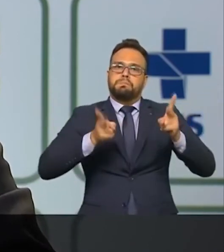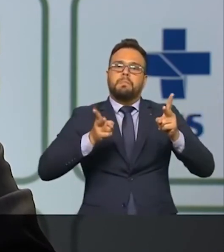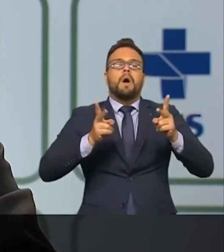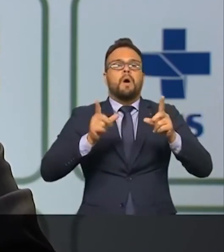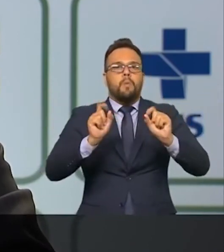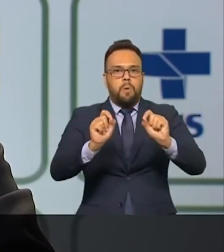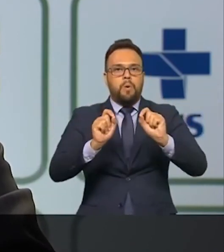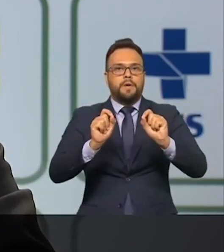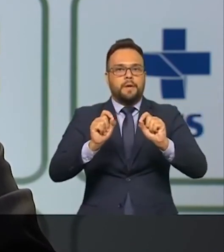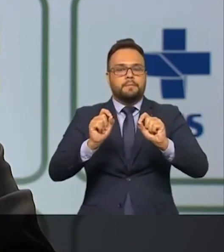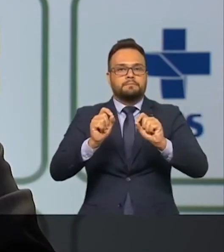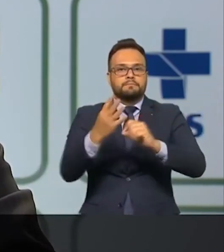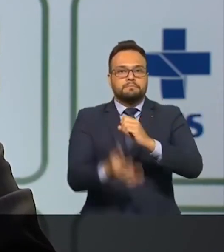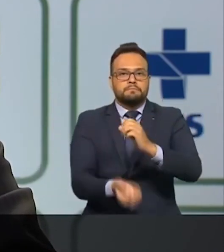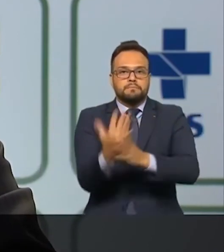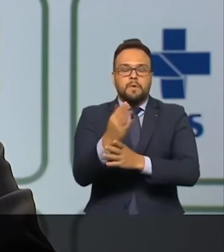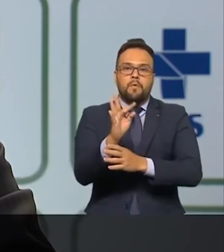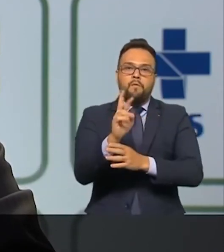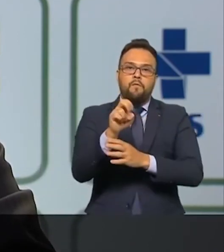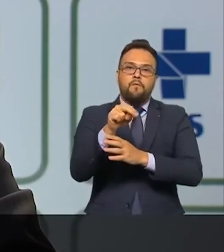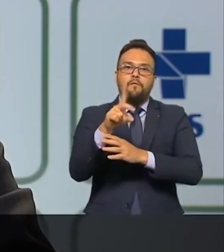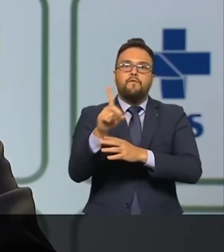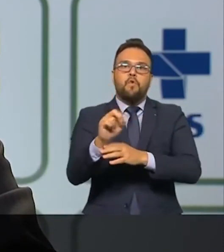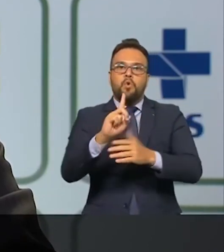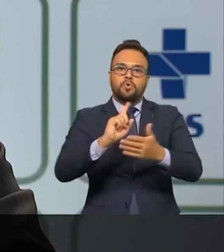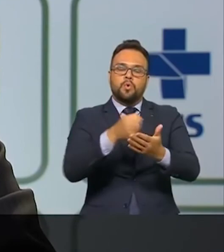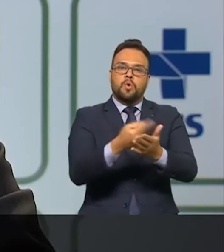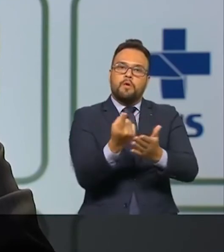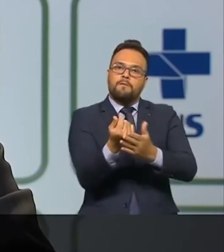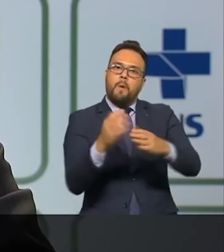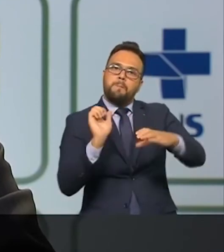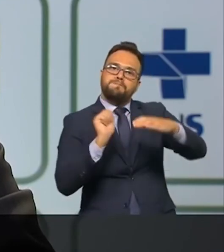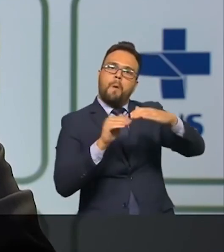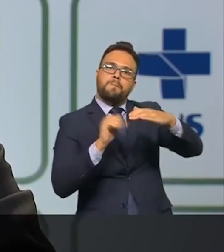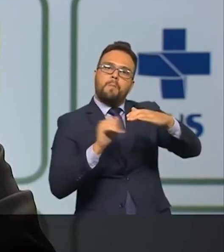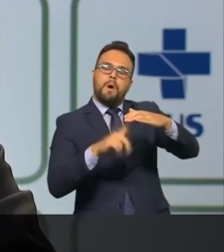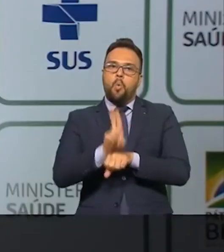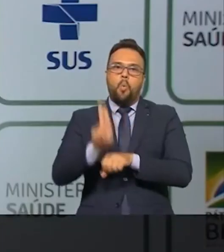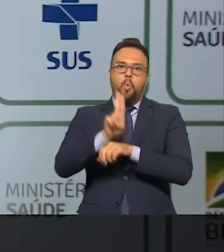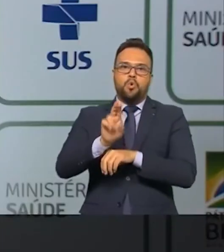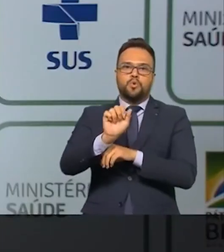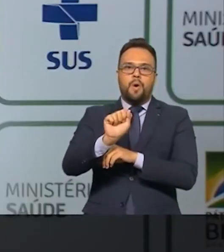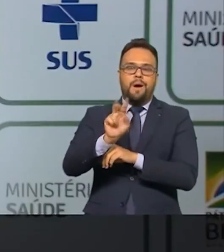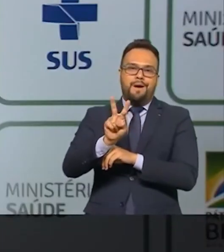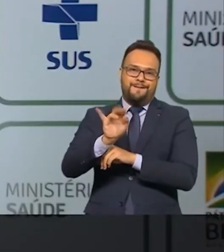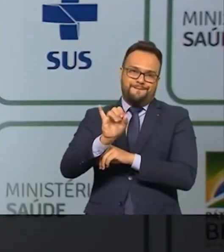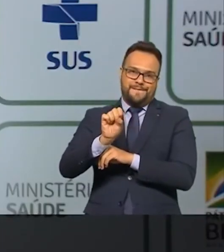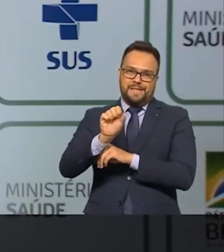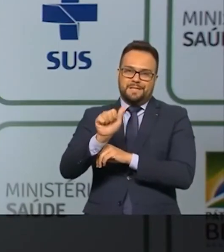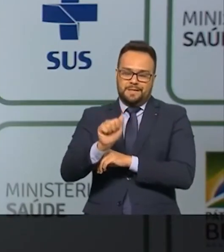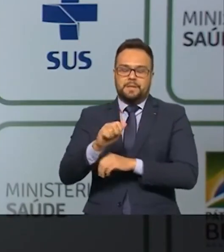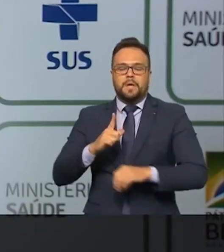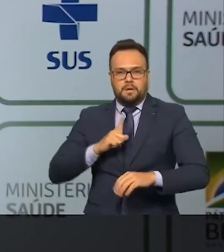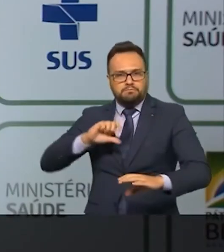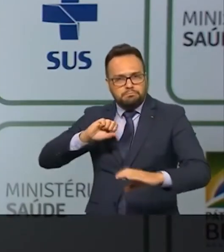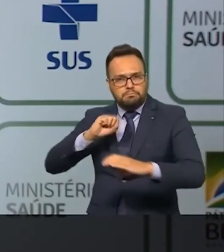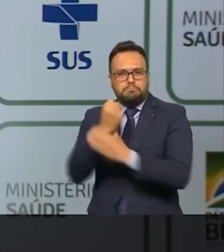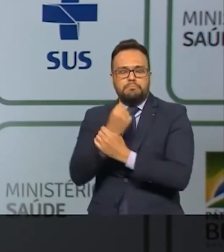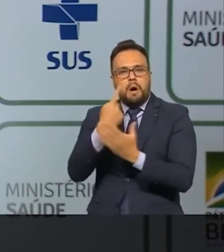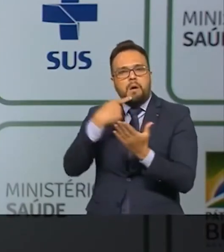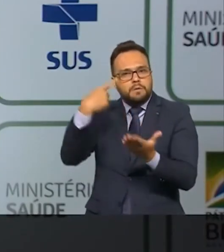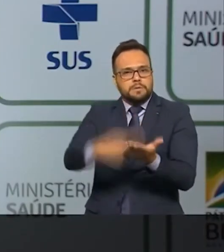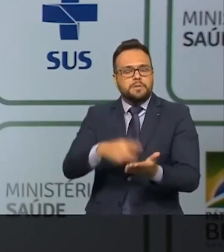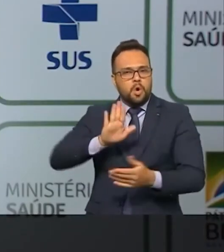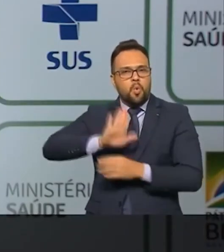para a criação de um fundo calção para custear possíveis ações judiciais. Asseguro que todos os